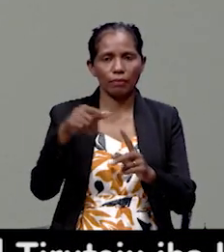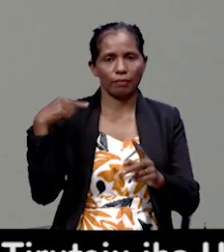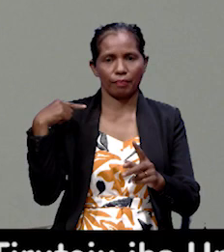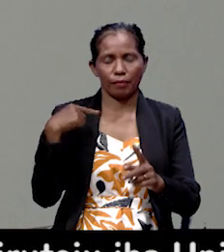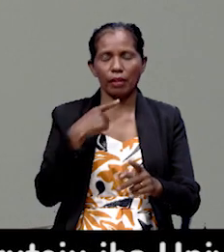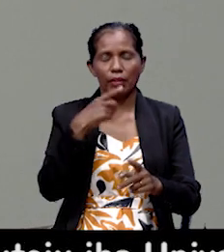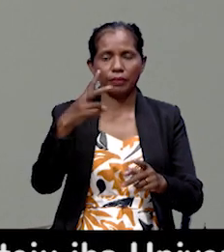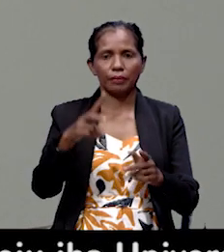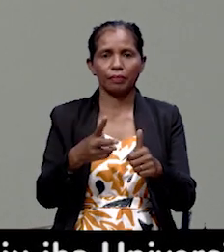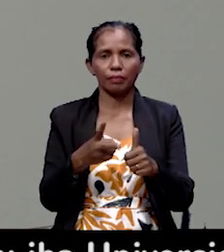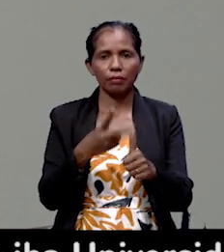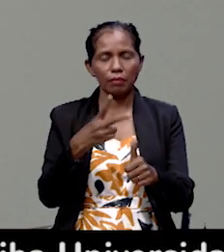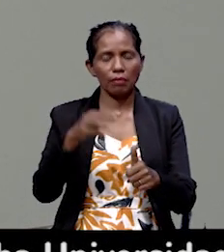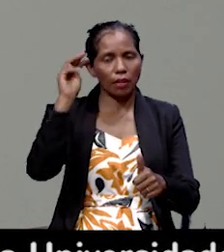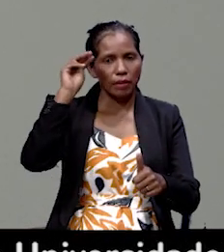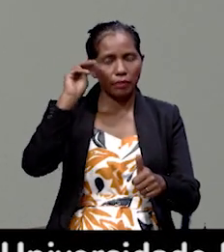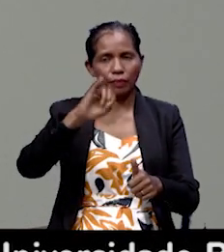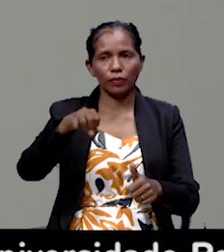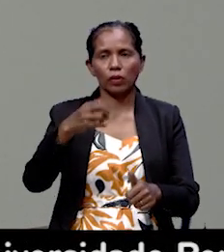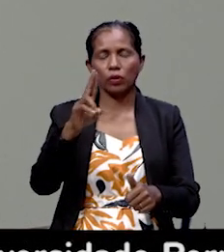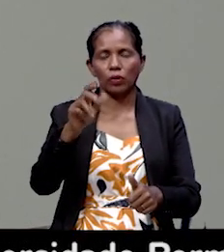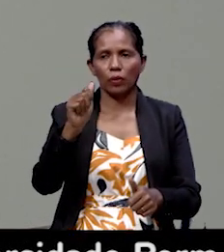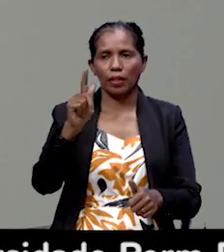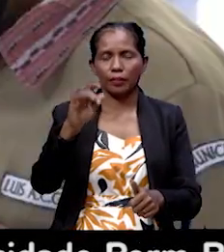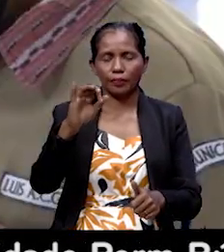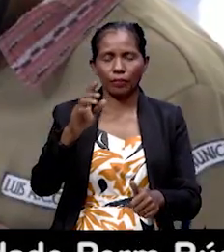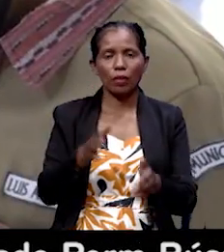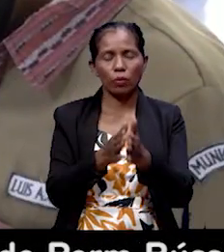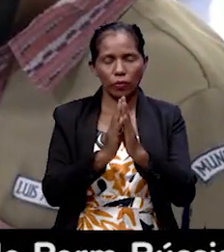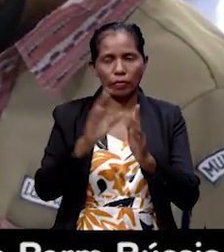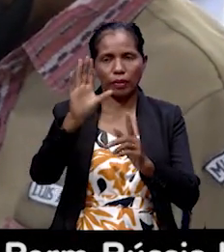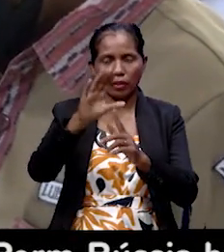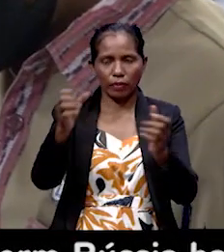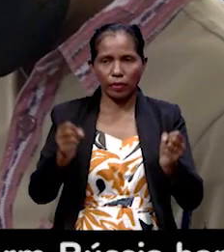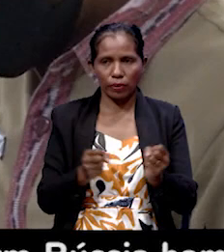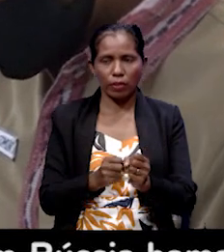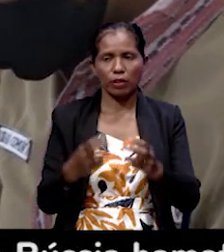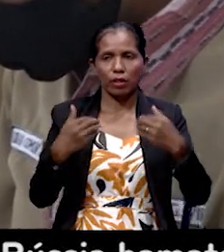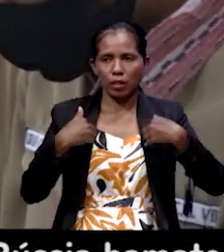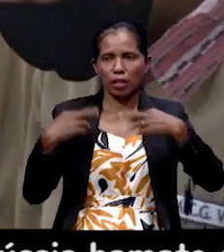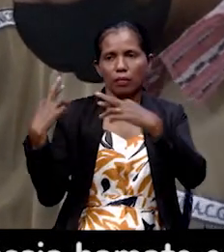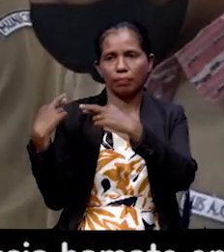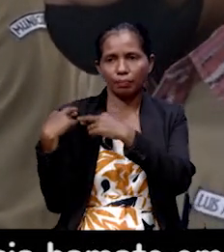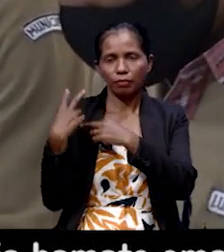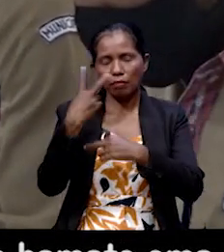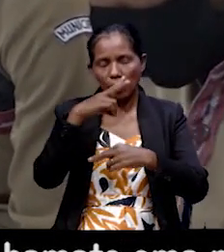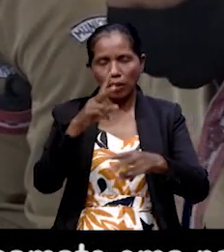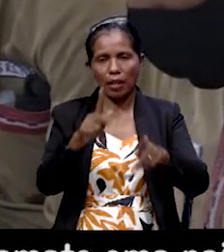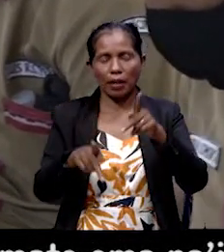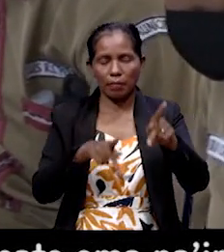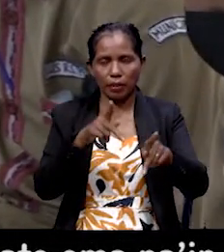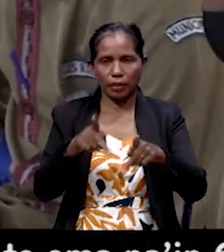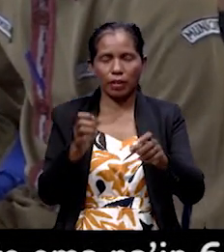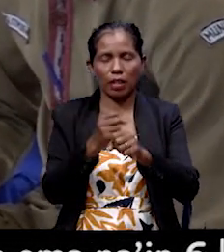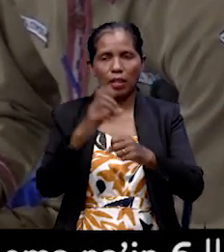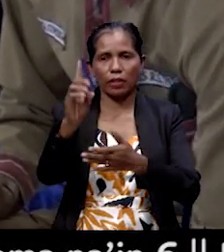vice-ministro estatal Manuel Joaquim Soares, russo da autoridade local Sira, atu iha responsabilidade no controla cidadão Sirenebe,